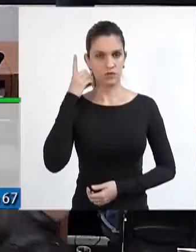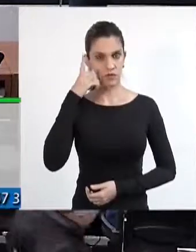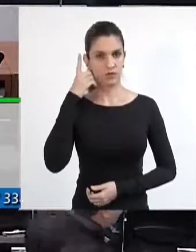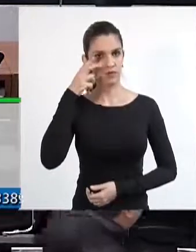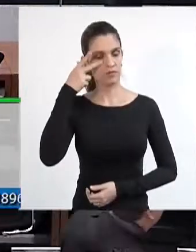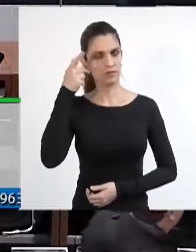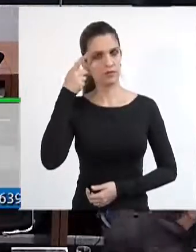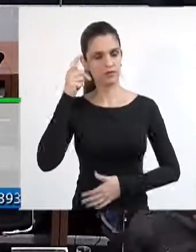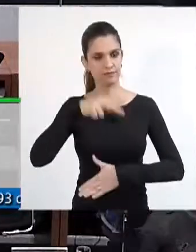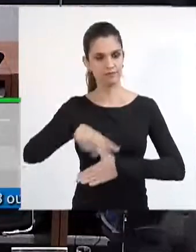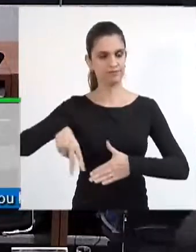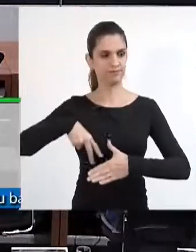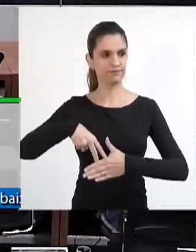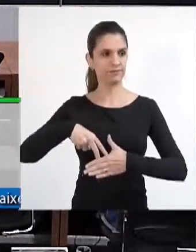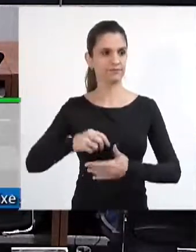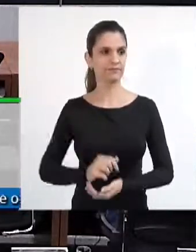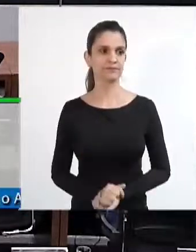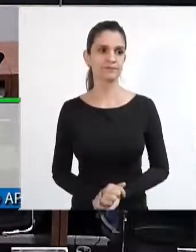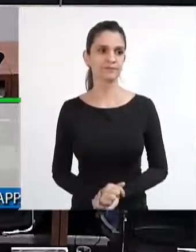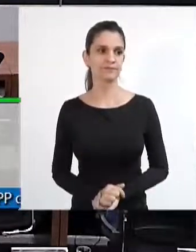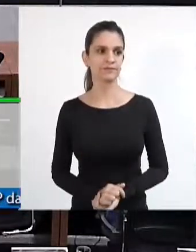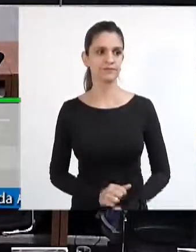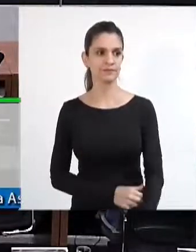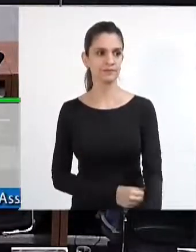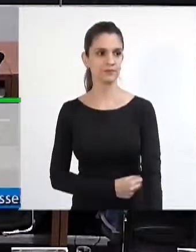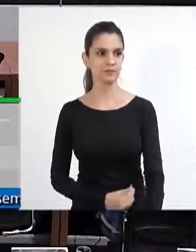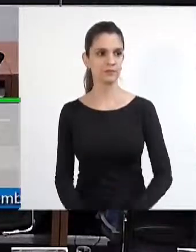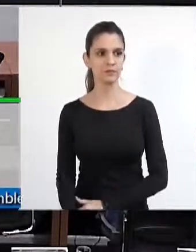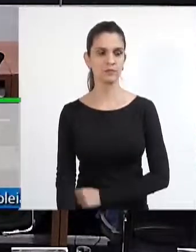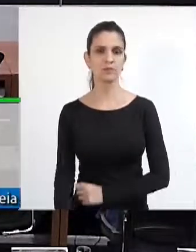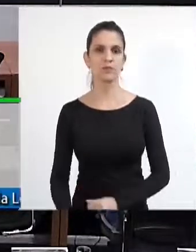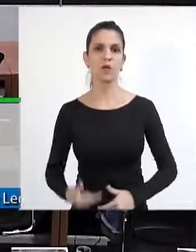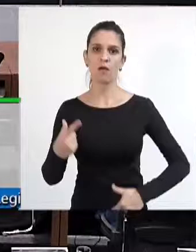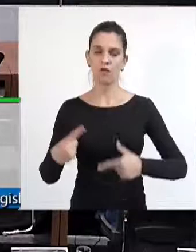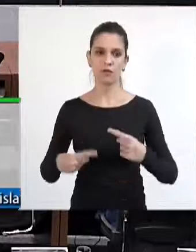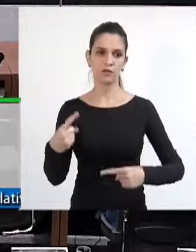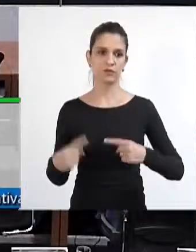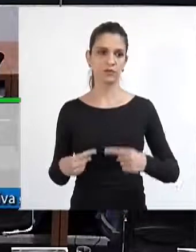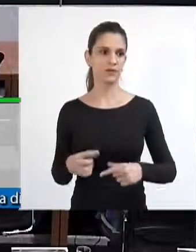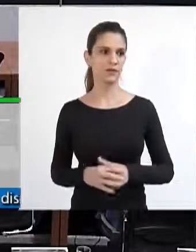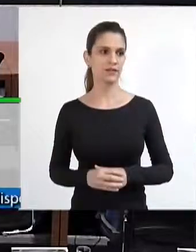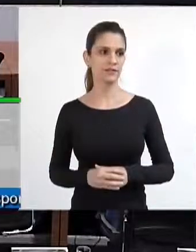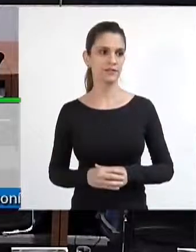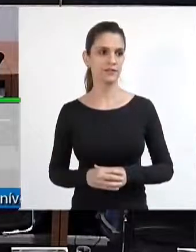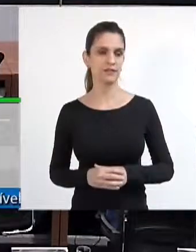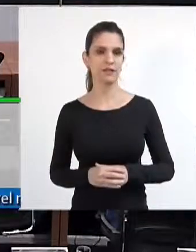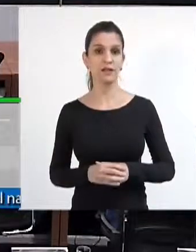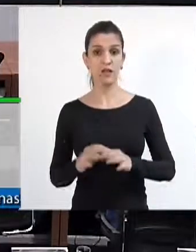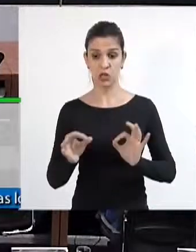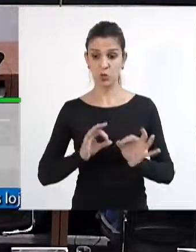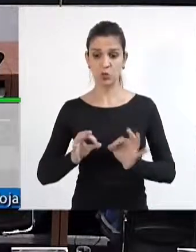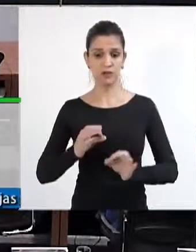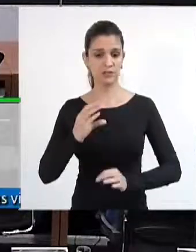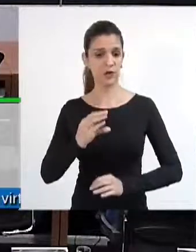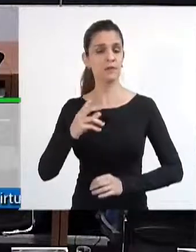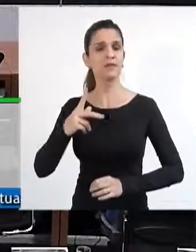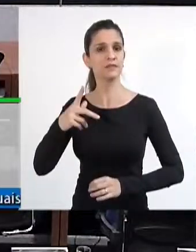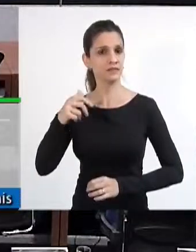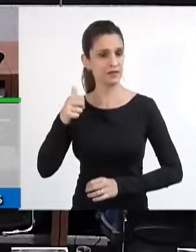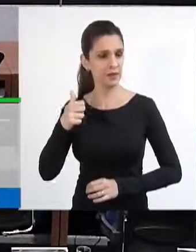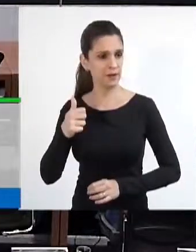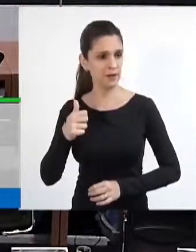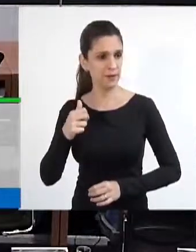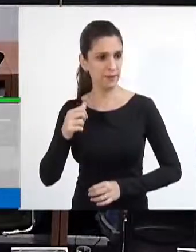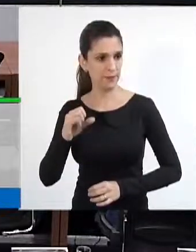Muito bem. Só para fazer um comentário a esse debate paralelo, isso aí dá uma CPI lá em Dourados. É uma CPI, tem